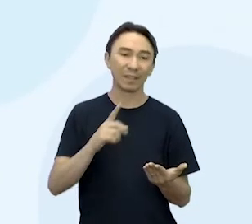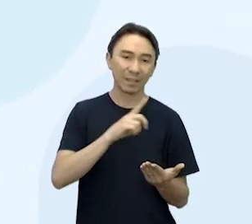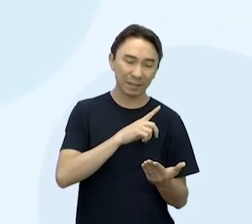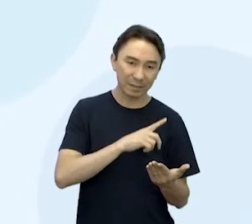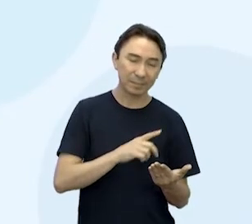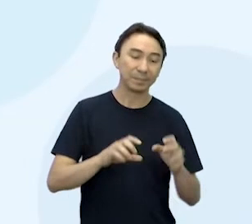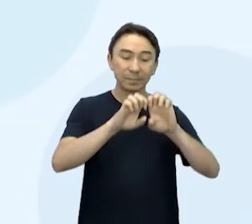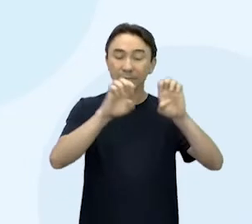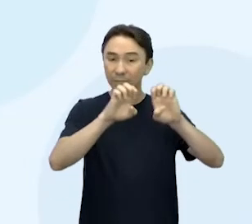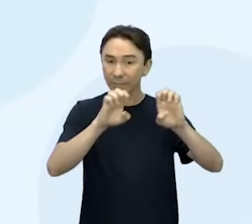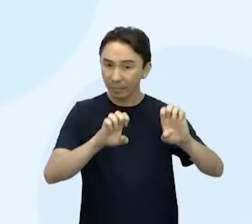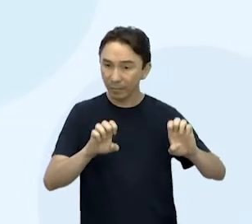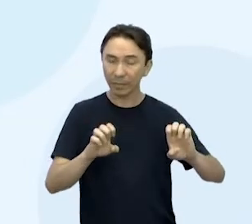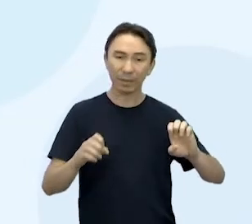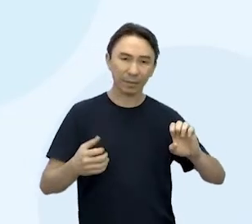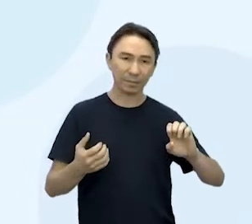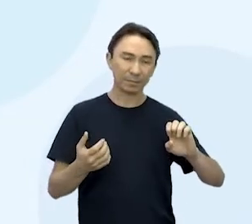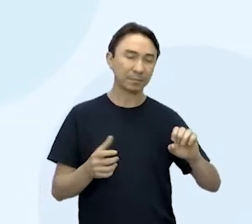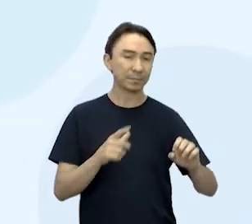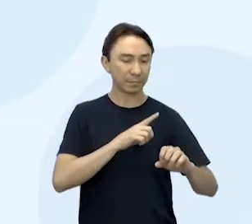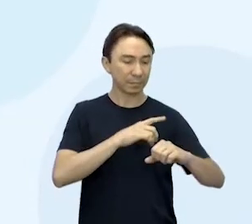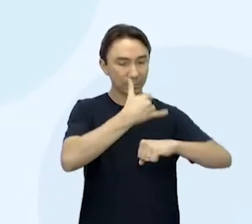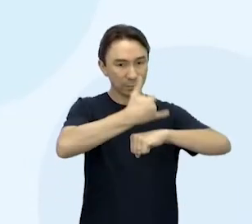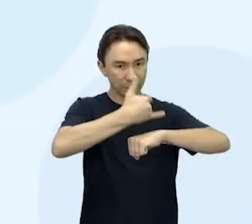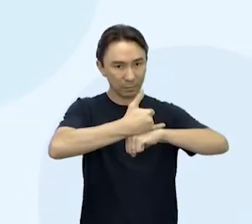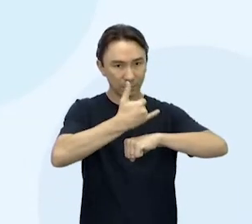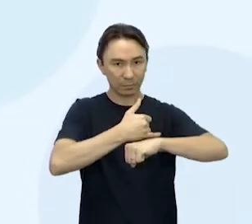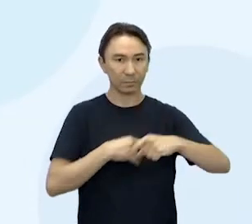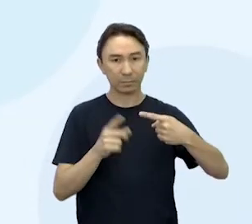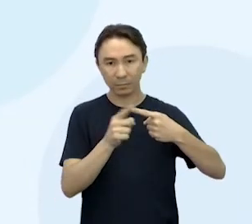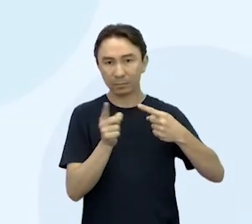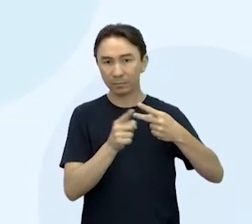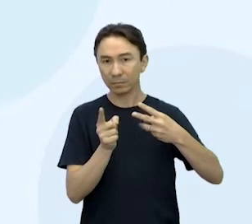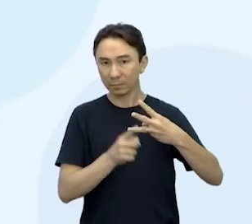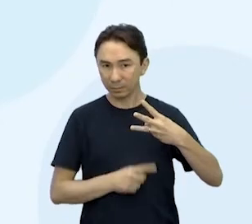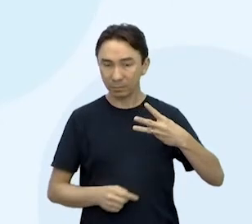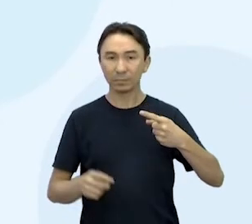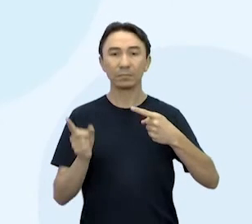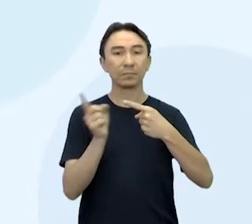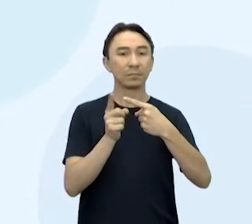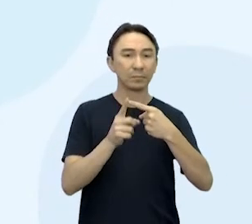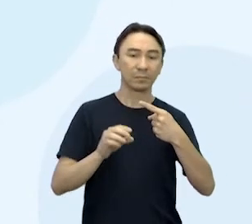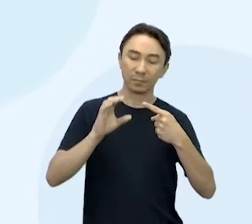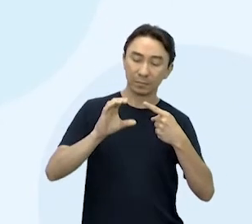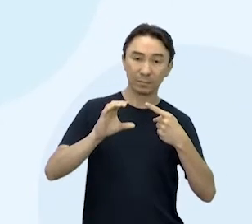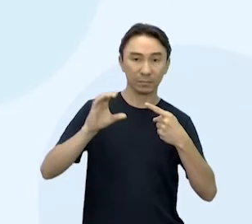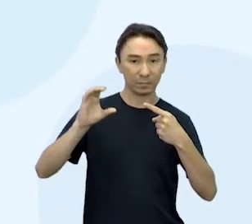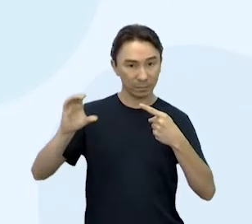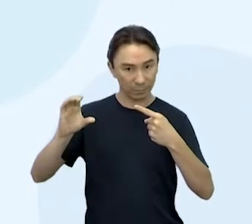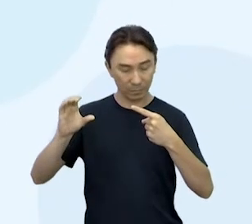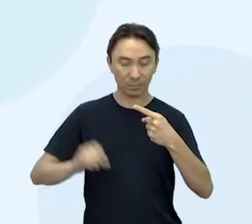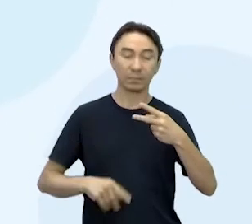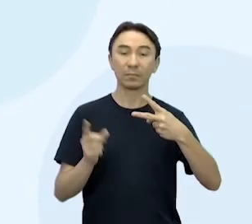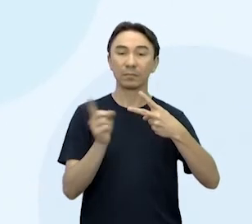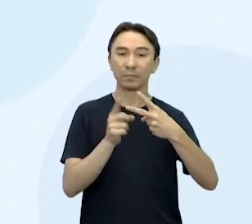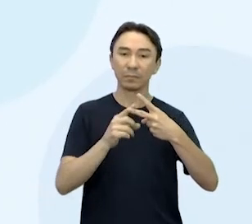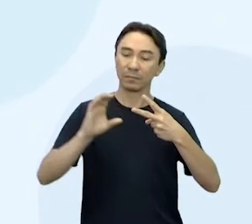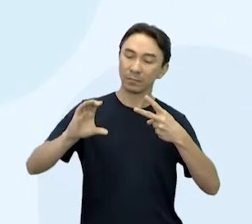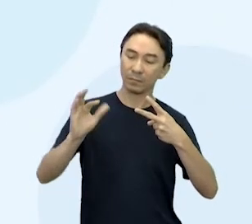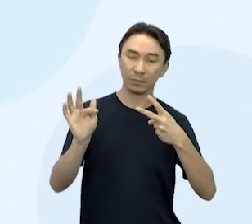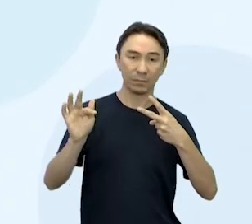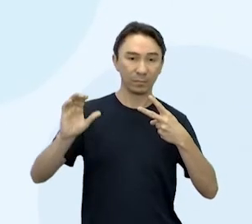estruturas cristalinas de 3 tipos: cúbico de corpo centrado, cúbico de face centrada